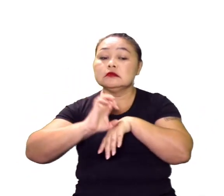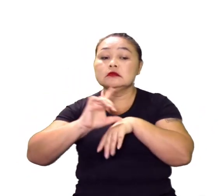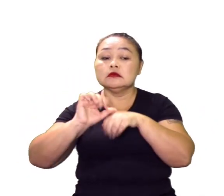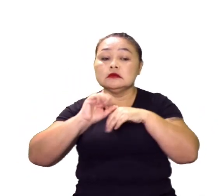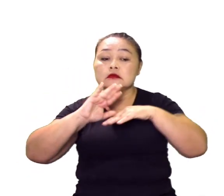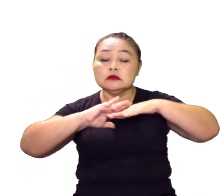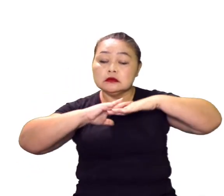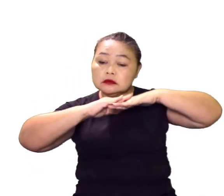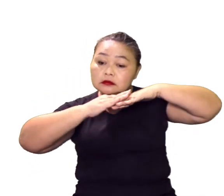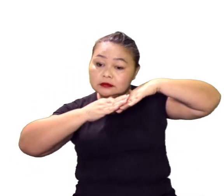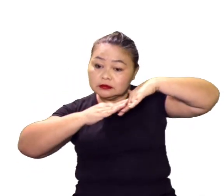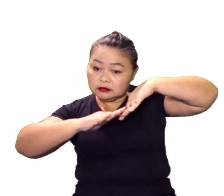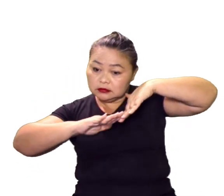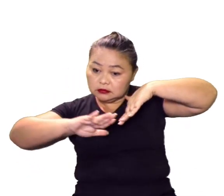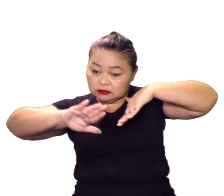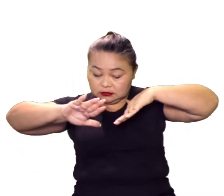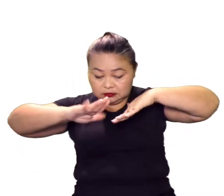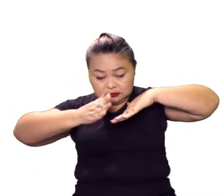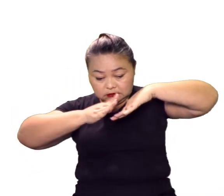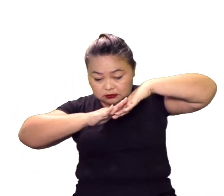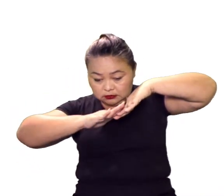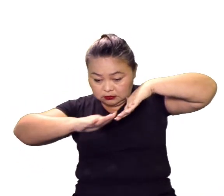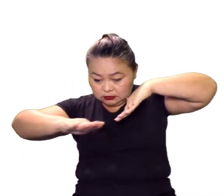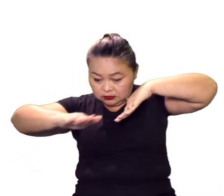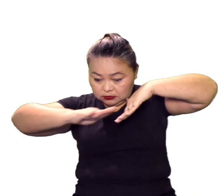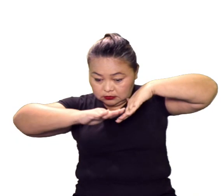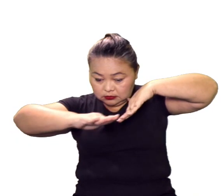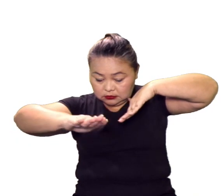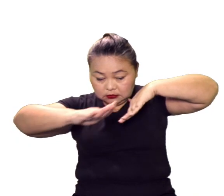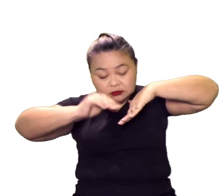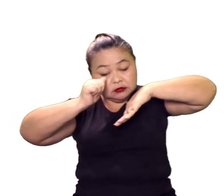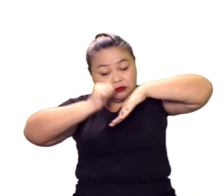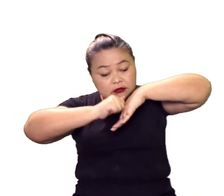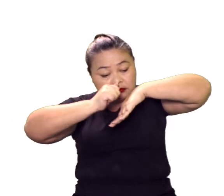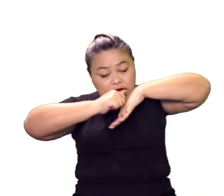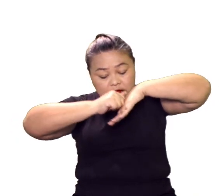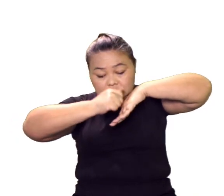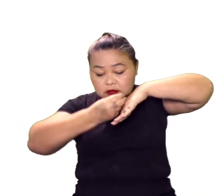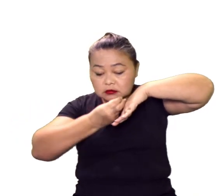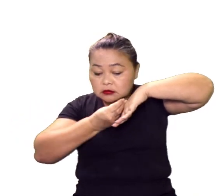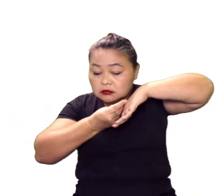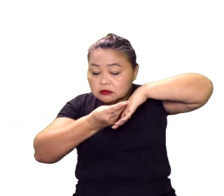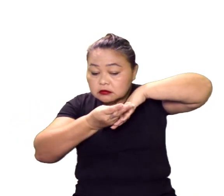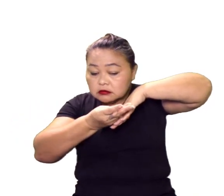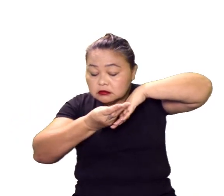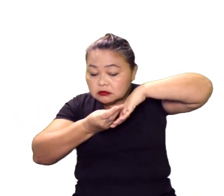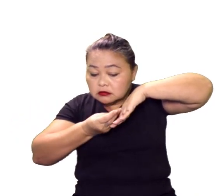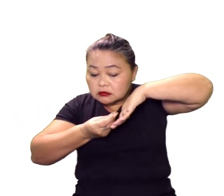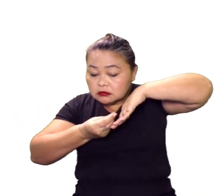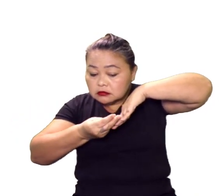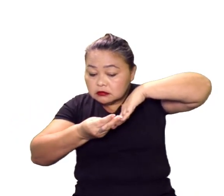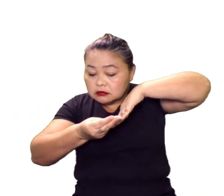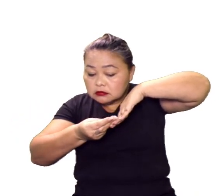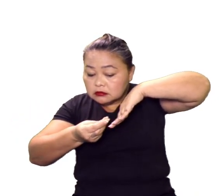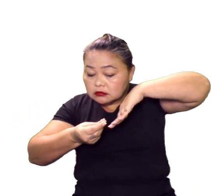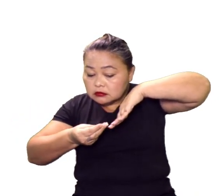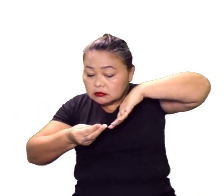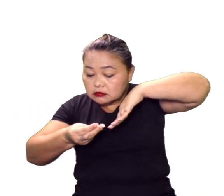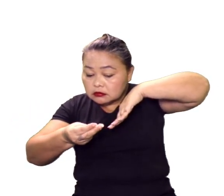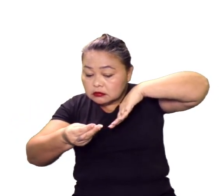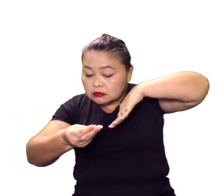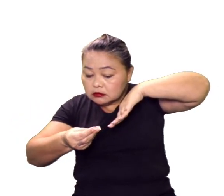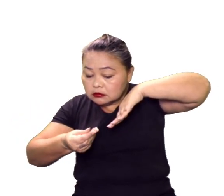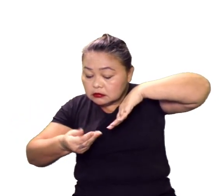uma superfície também aplainada de rochas sedimentares que, por vezes, foram desfeitas em um relevo de